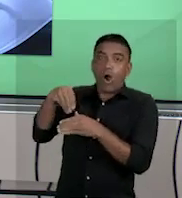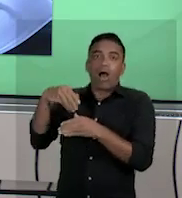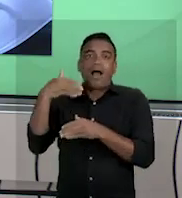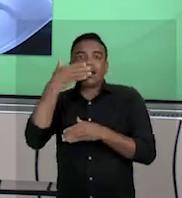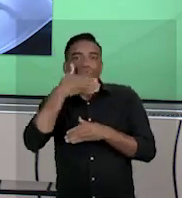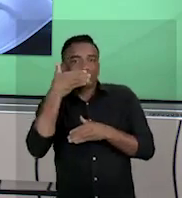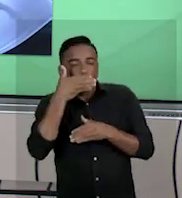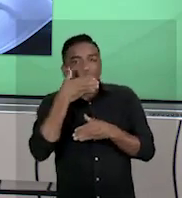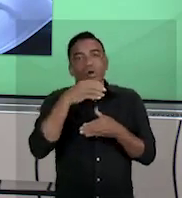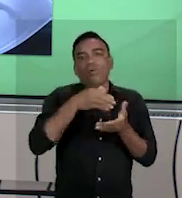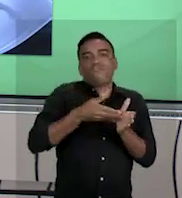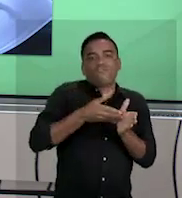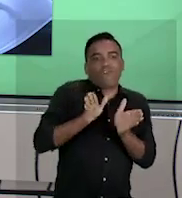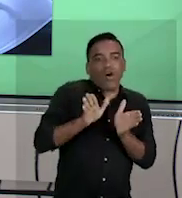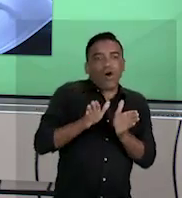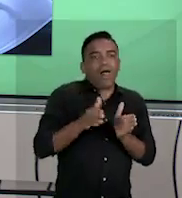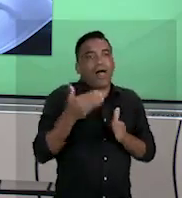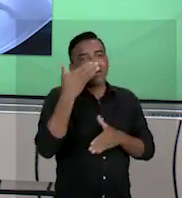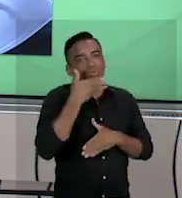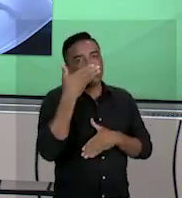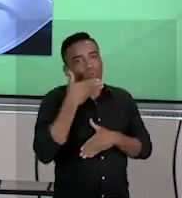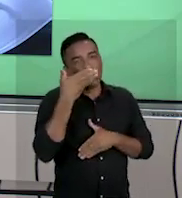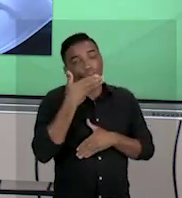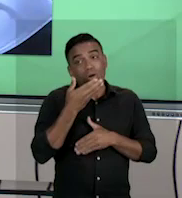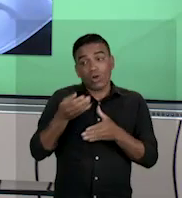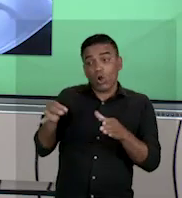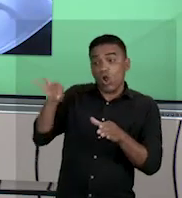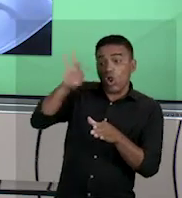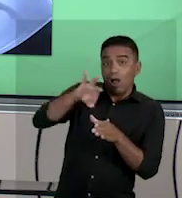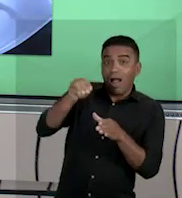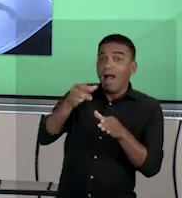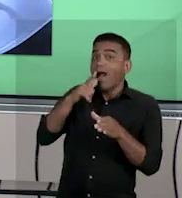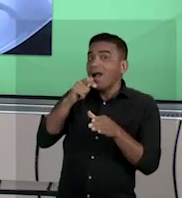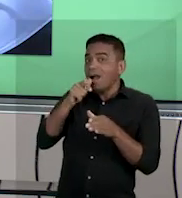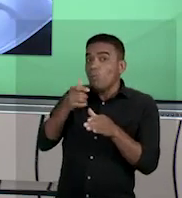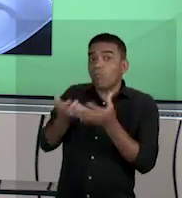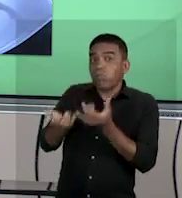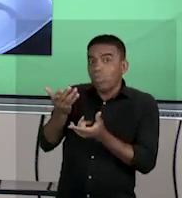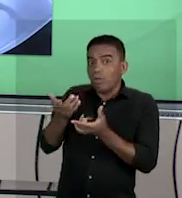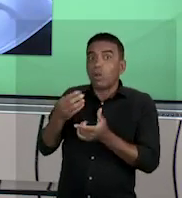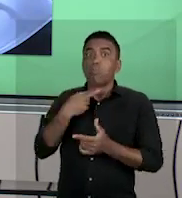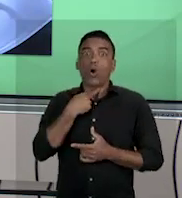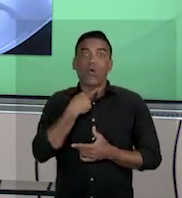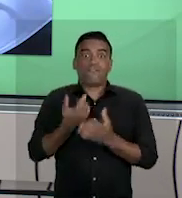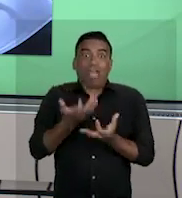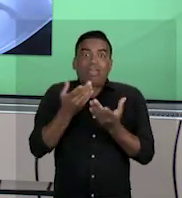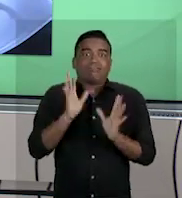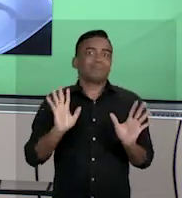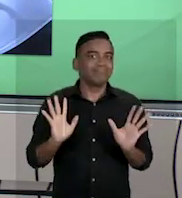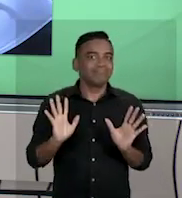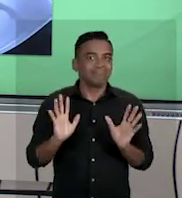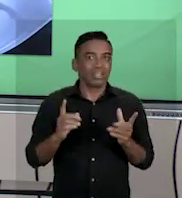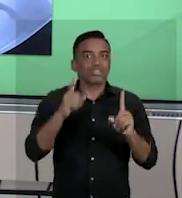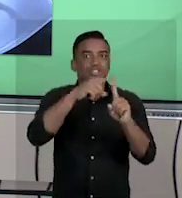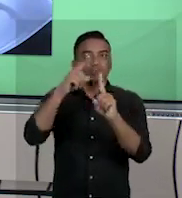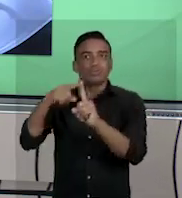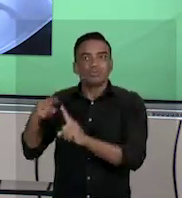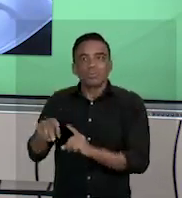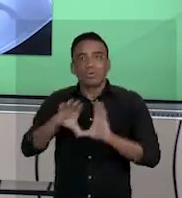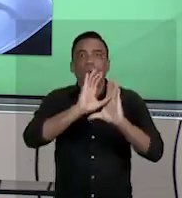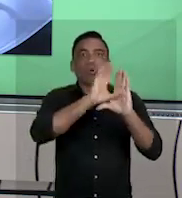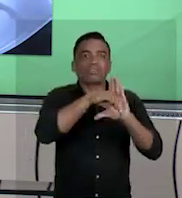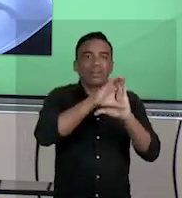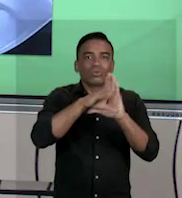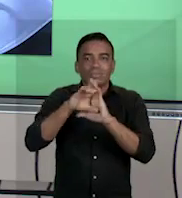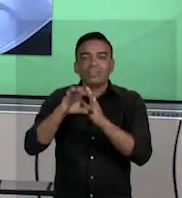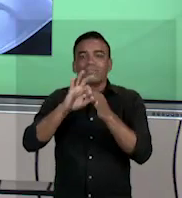sem açúcar. Coloca a água fervida, não pode ferver. Bom, nós vamos trabalhar um pouquinho sobre esses conceitos.